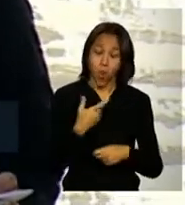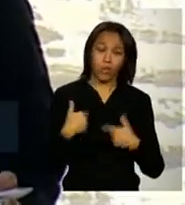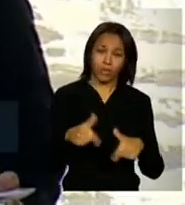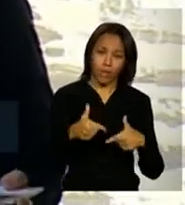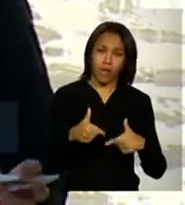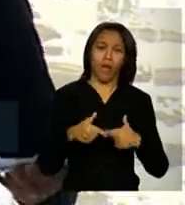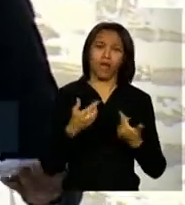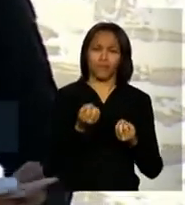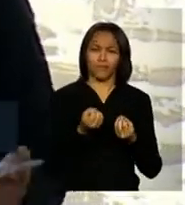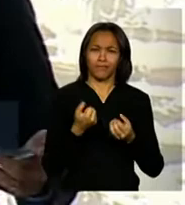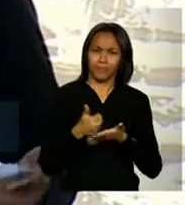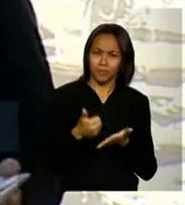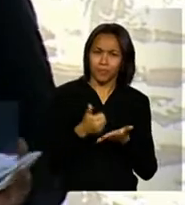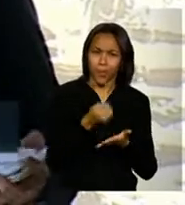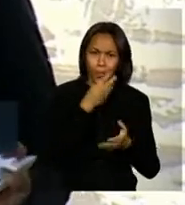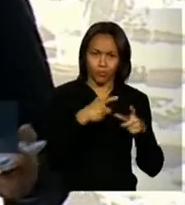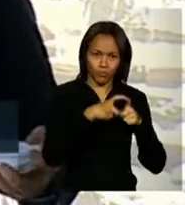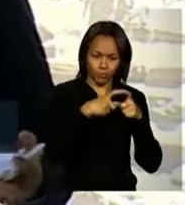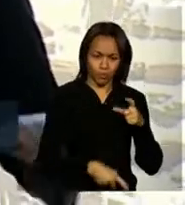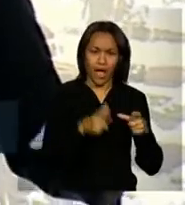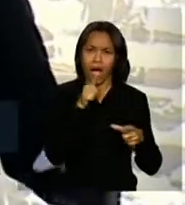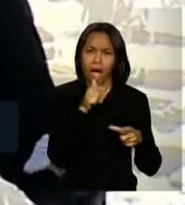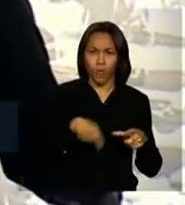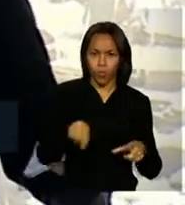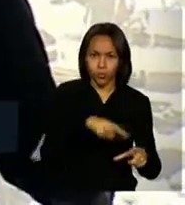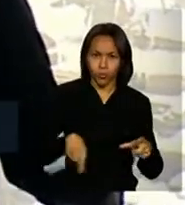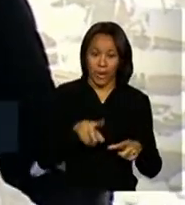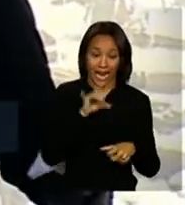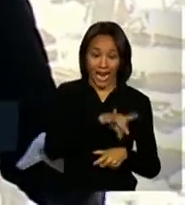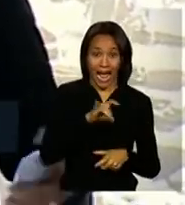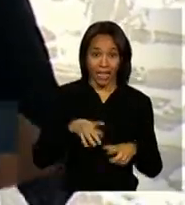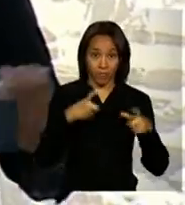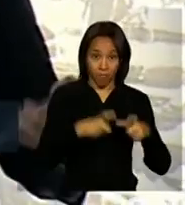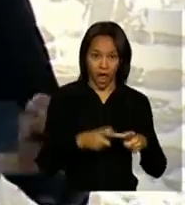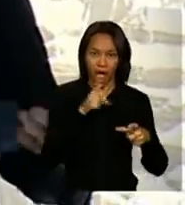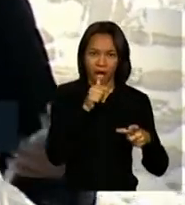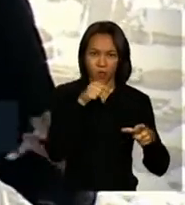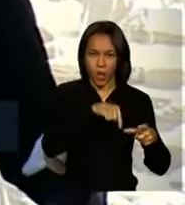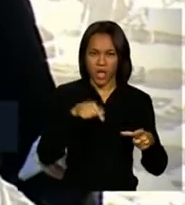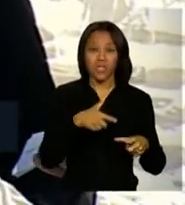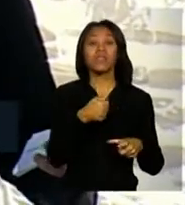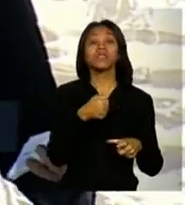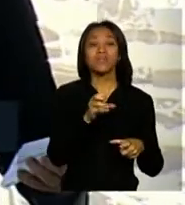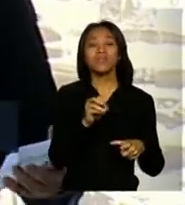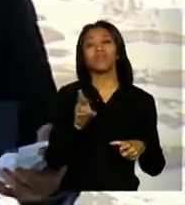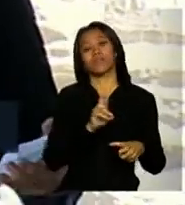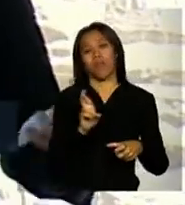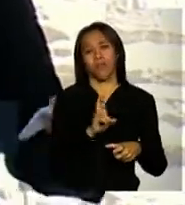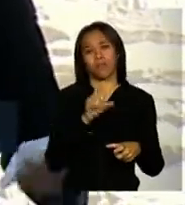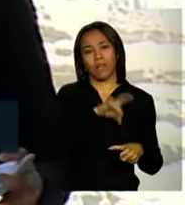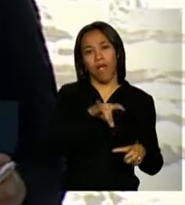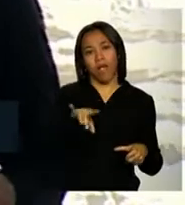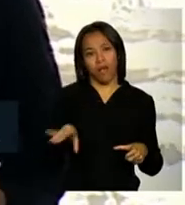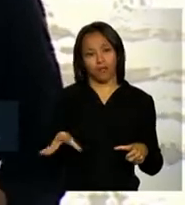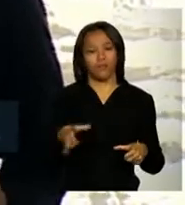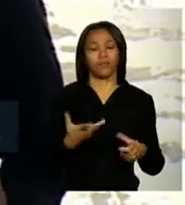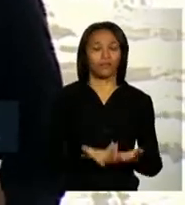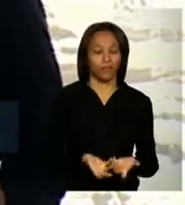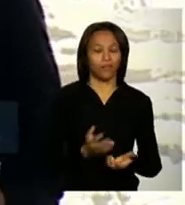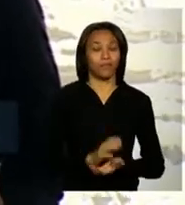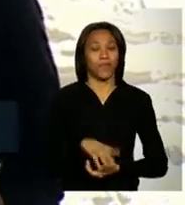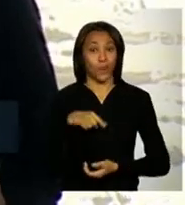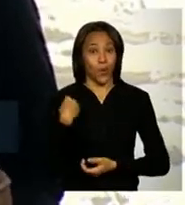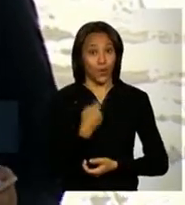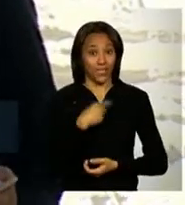de ponta com esses tanques Governador cada tanquezinho desse que custa r$ 700 ele tava falando para mim que